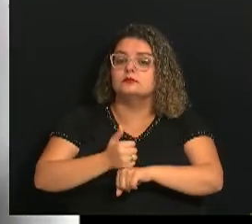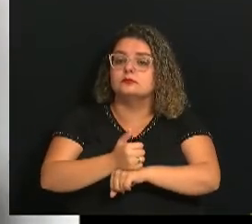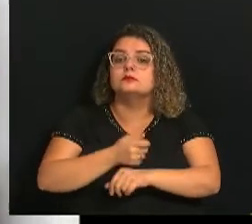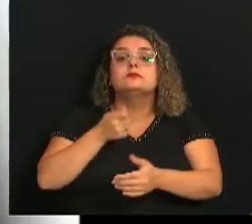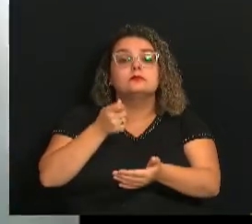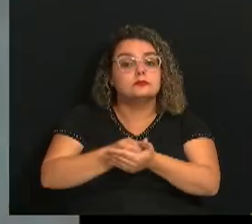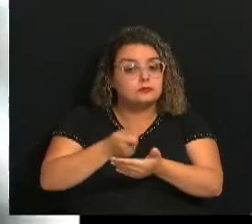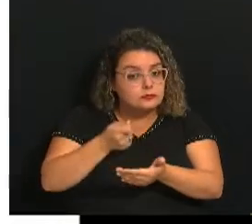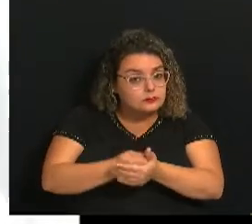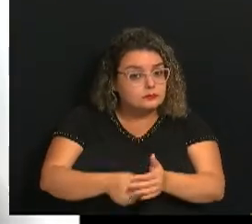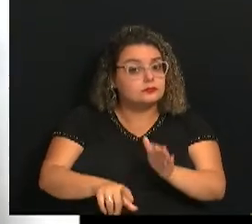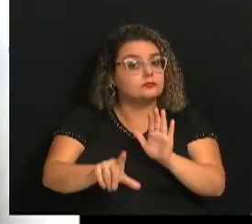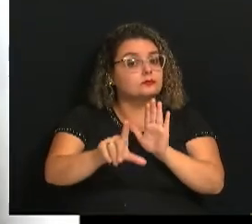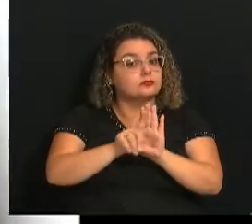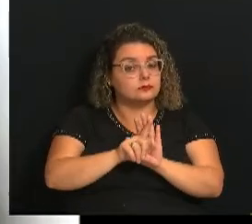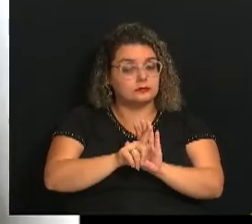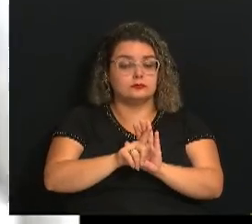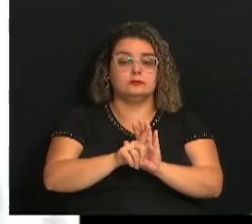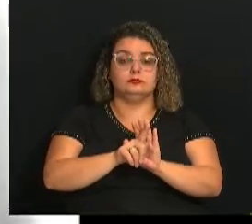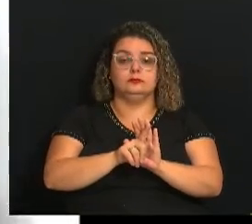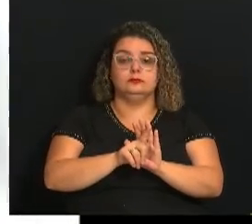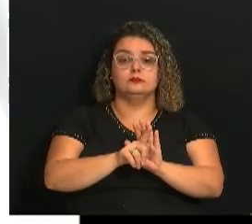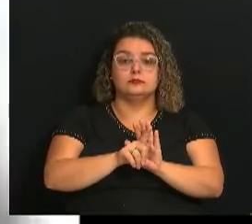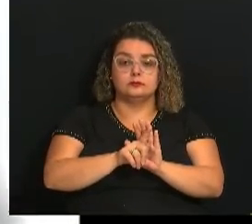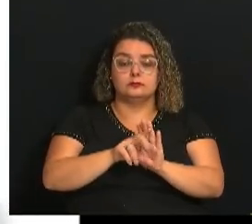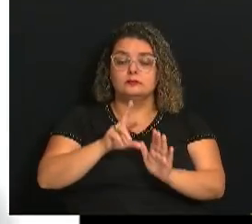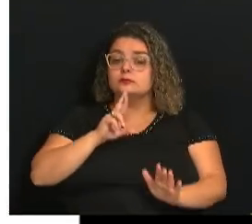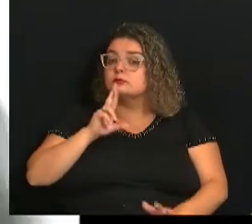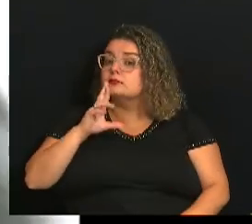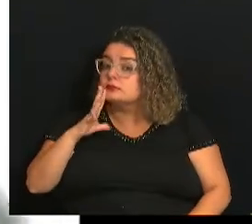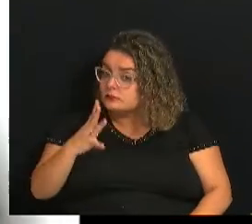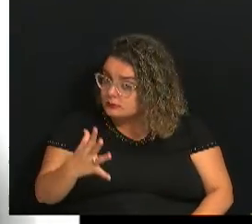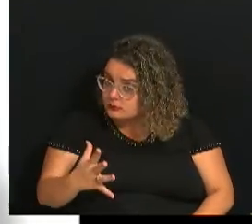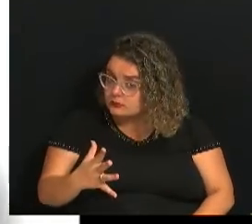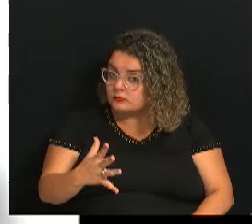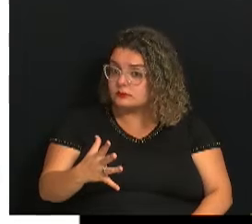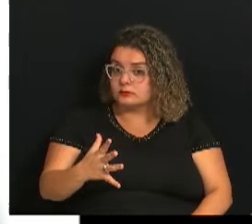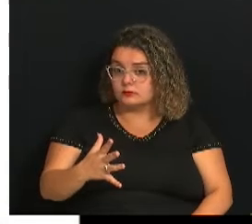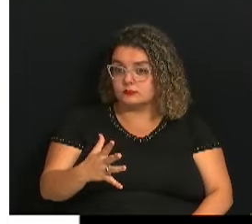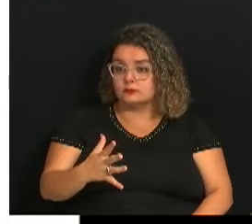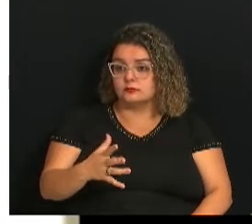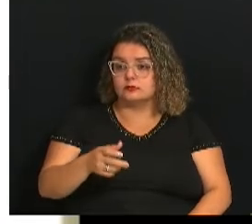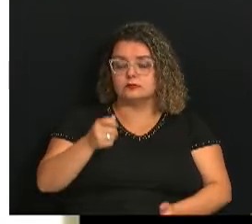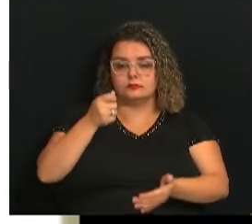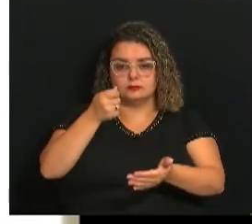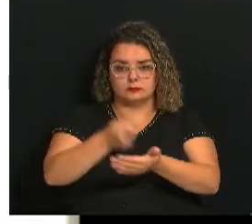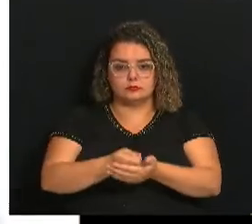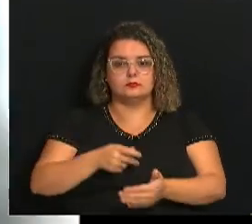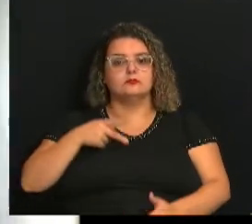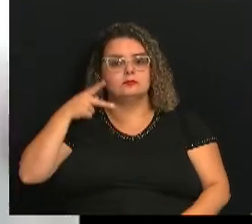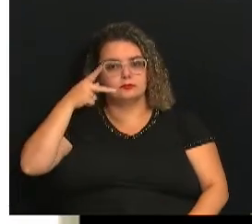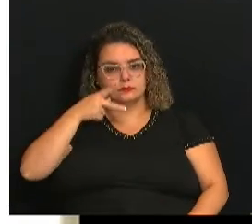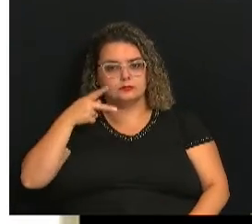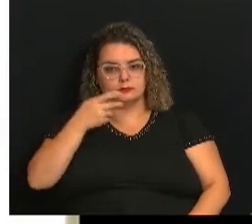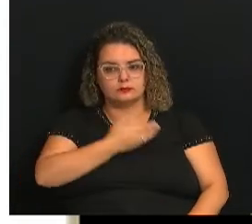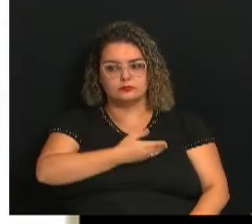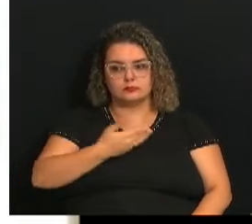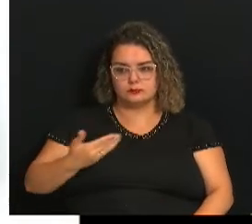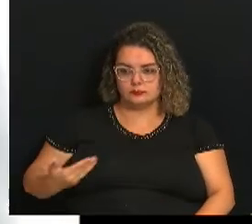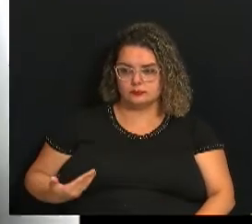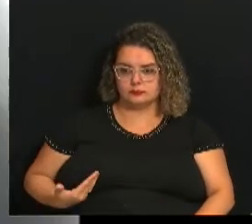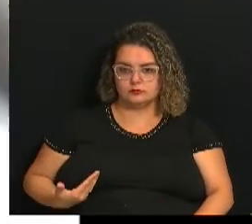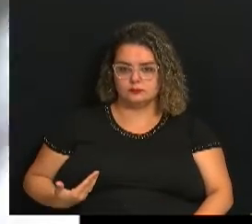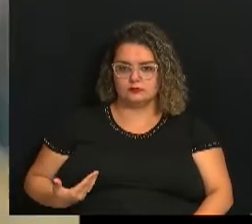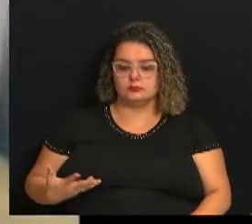por lei, para que o resultado disso seja a efetiva política pública para o conjunto da